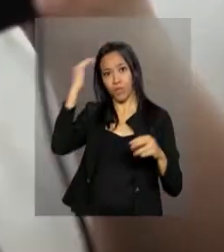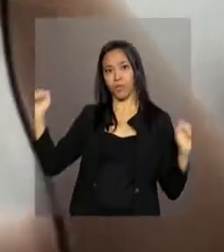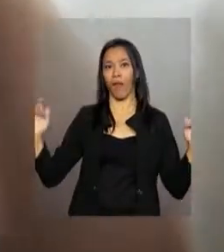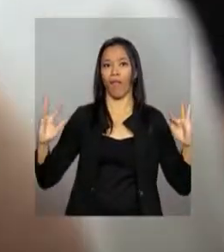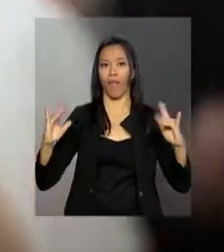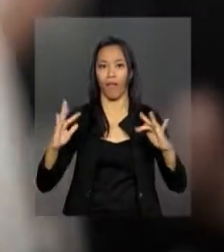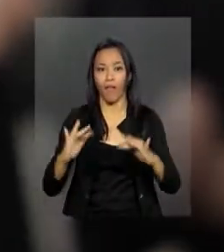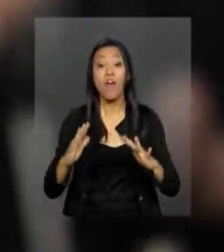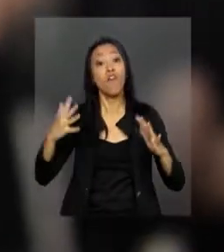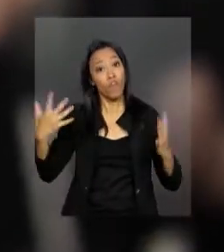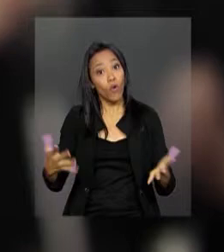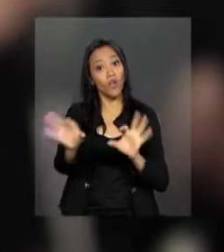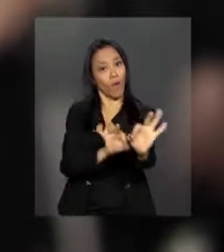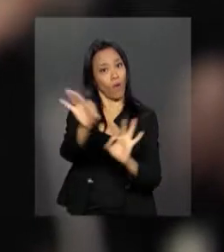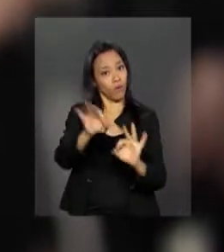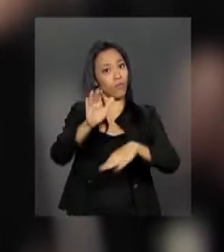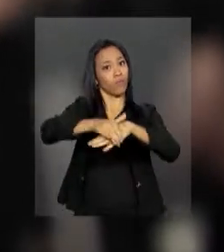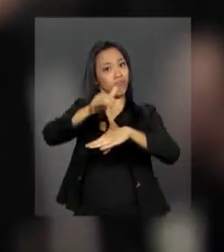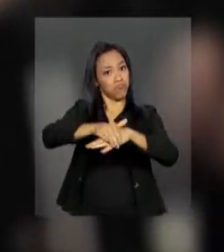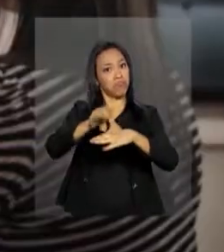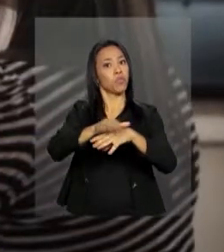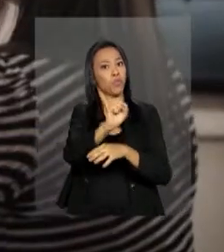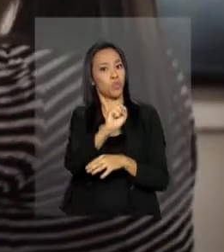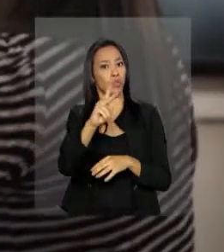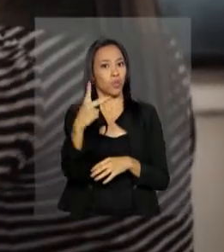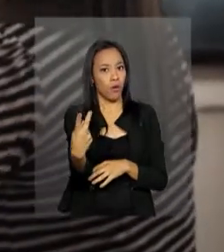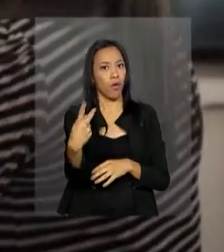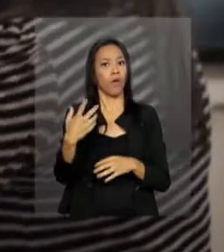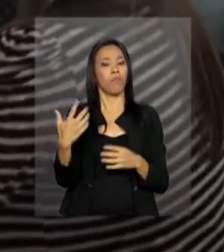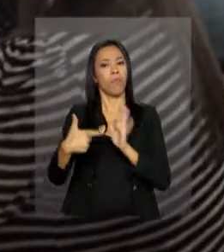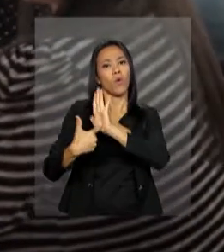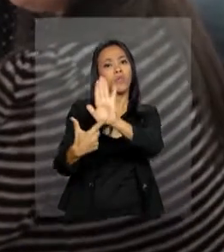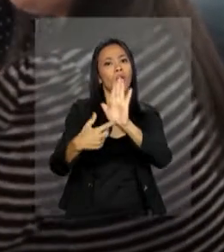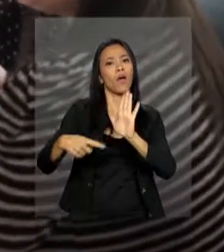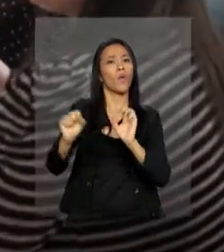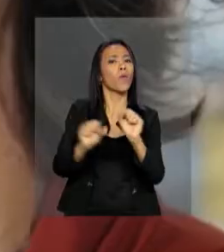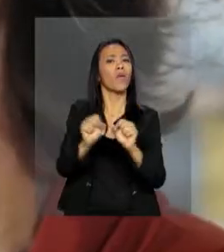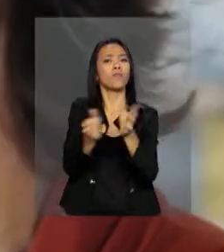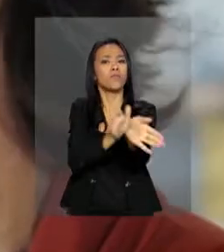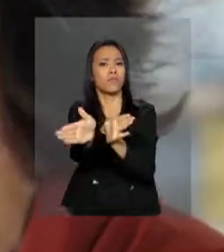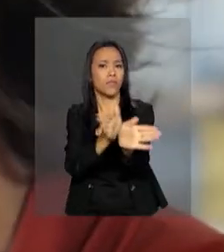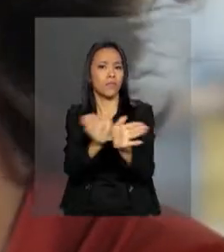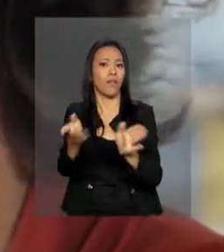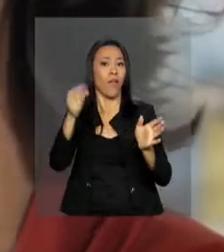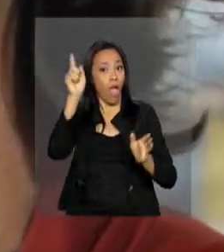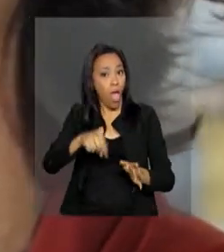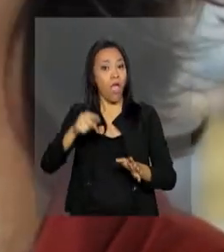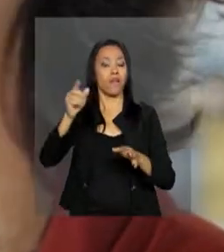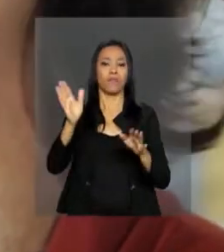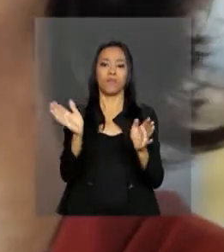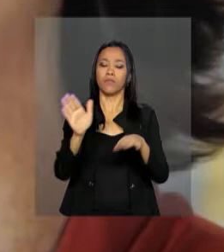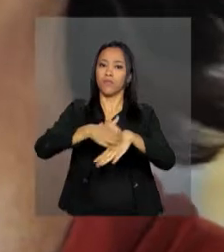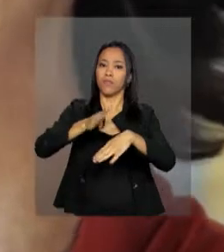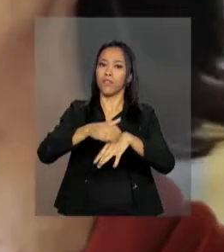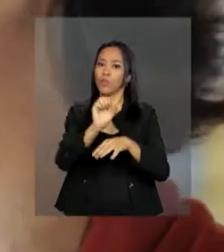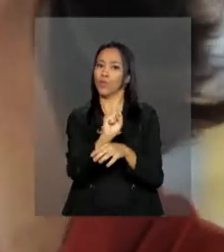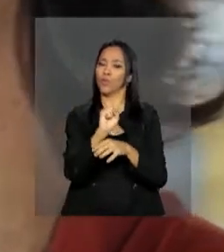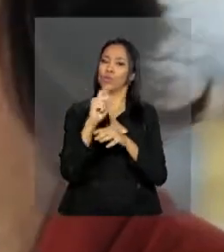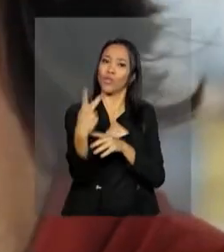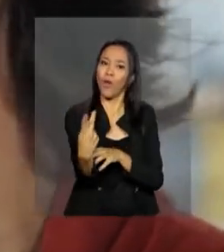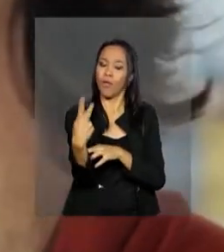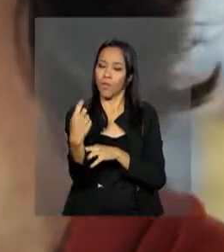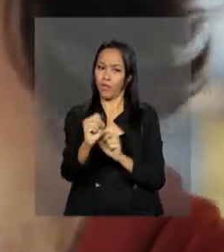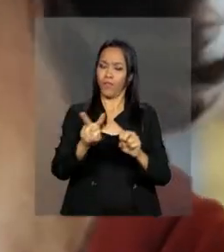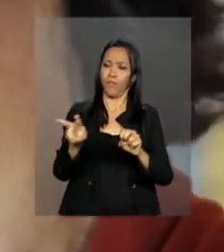Foi o shopping quem propôs que se trouxesse para cá uma exposição com acessibilidade. Foi o shopping que encontrou nesse